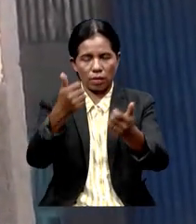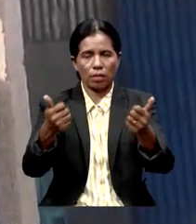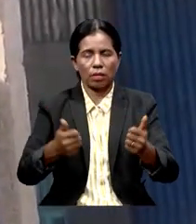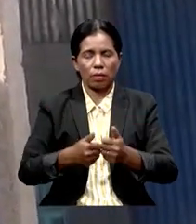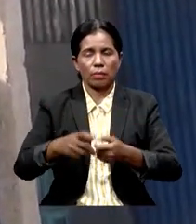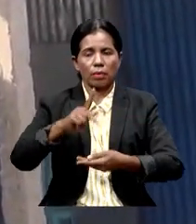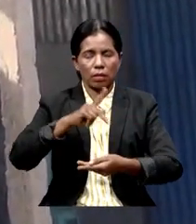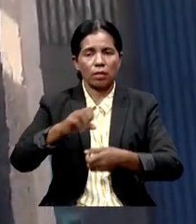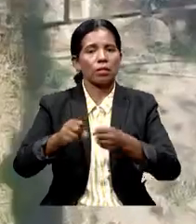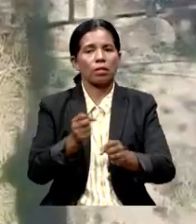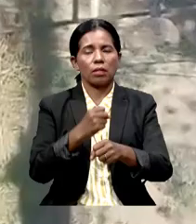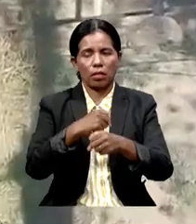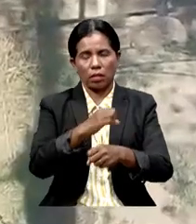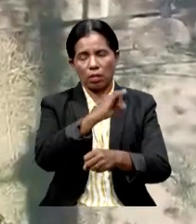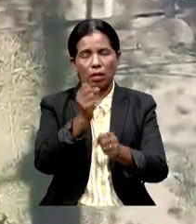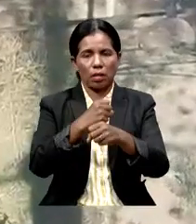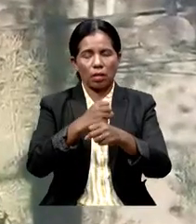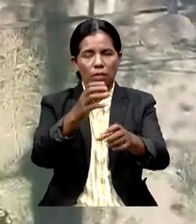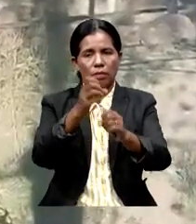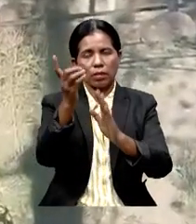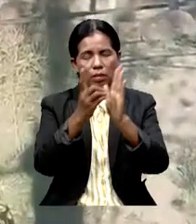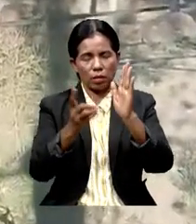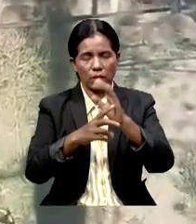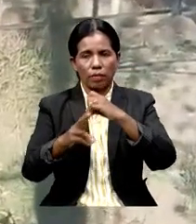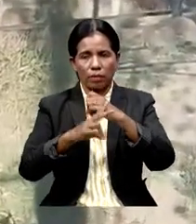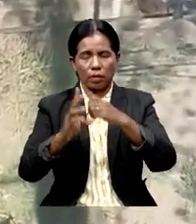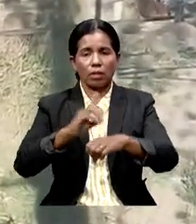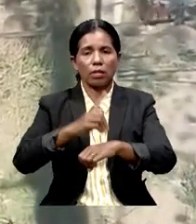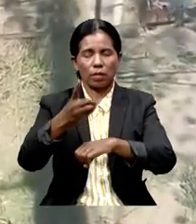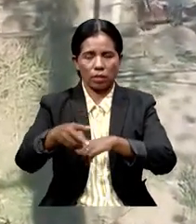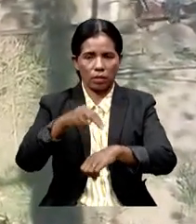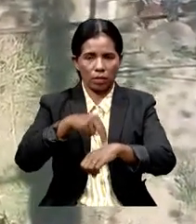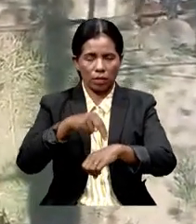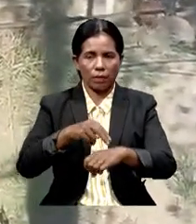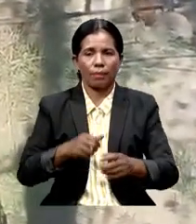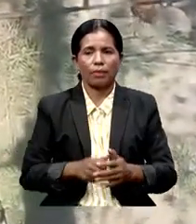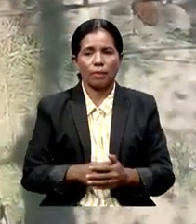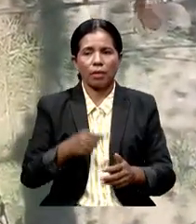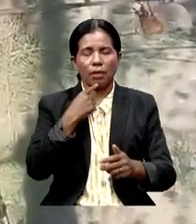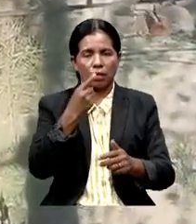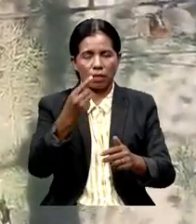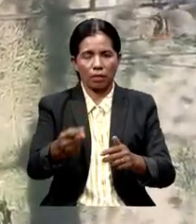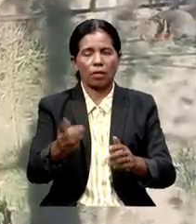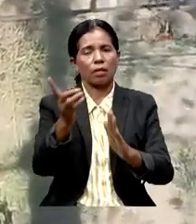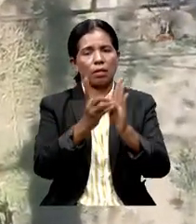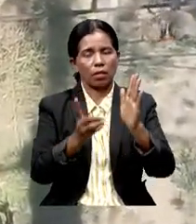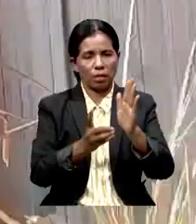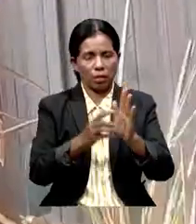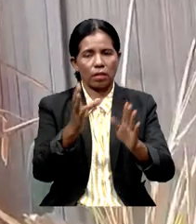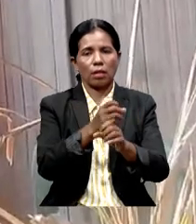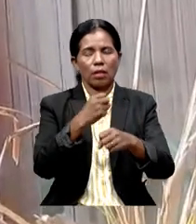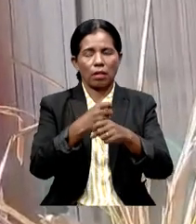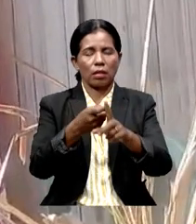Proteção Civil, sei halo verificação dados ba vítima desastre naturais. Nia afirma, dados provisórios nebe